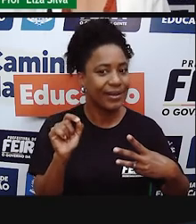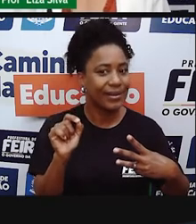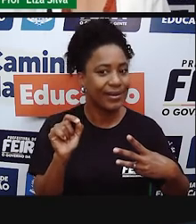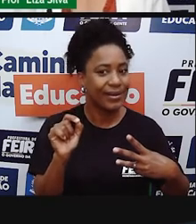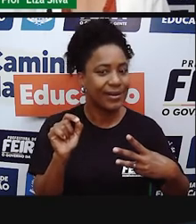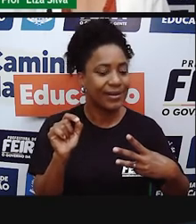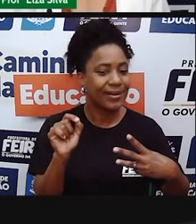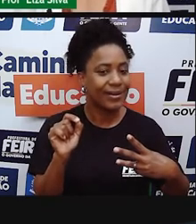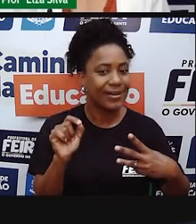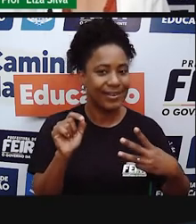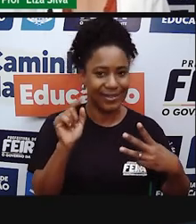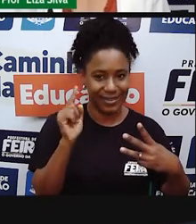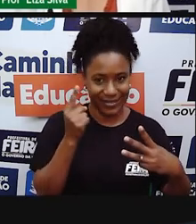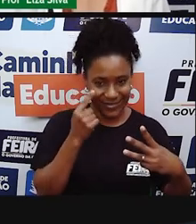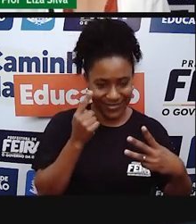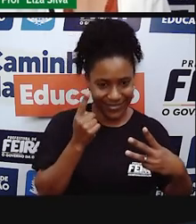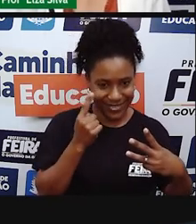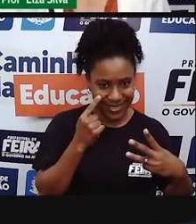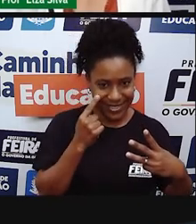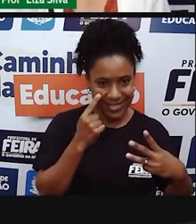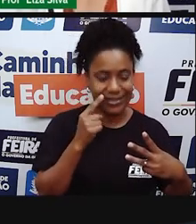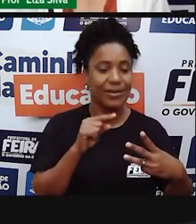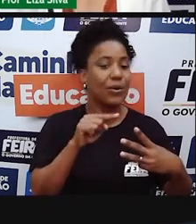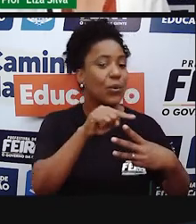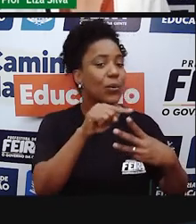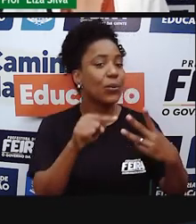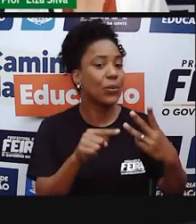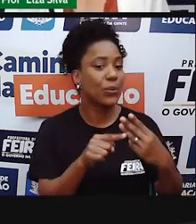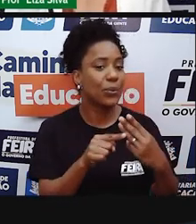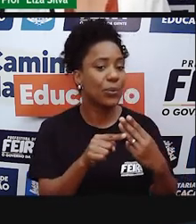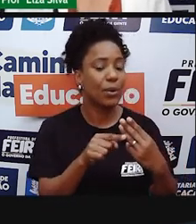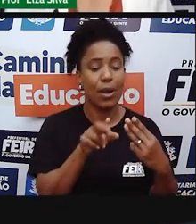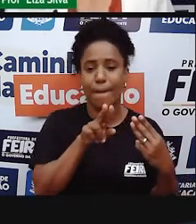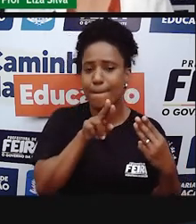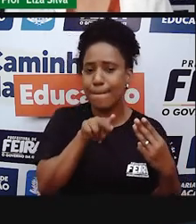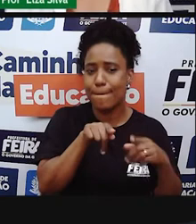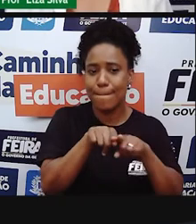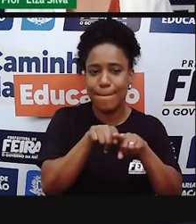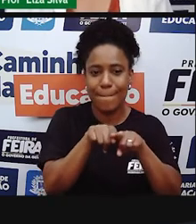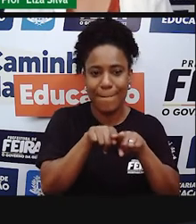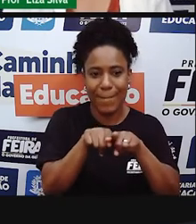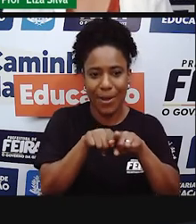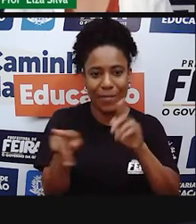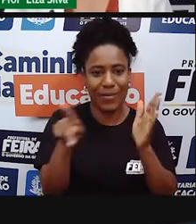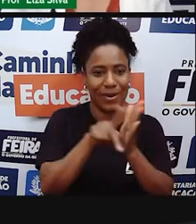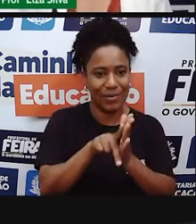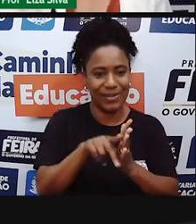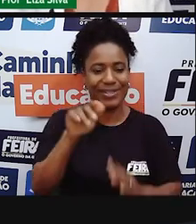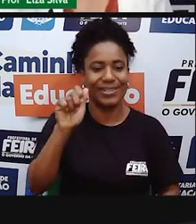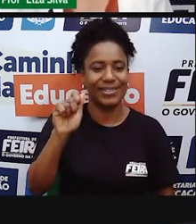Alex's siblings. Então, eles são os irmãos de Alex. Ok?